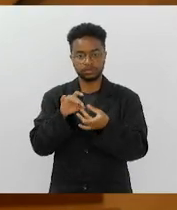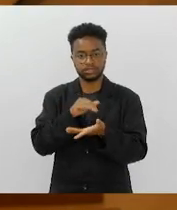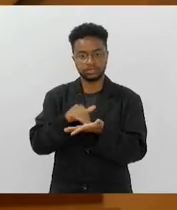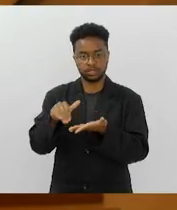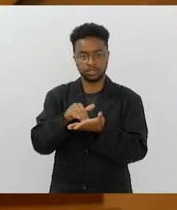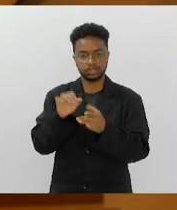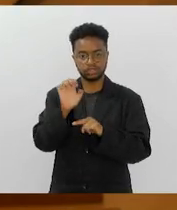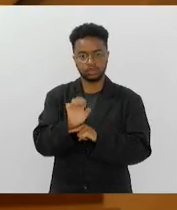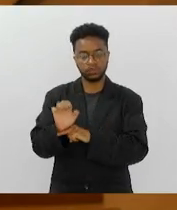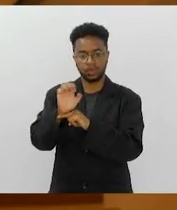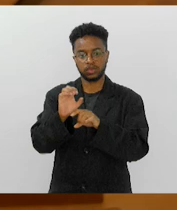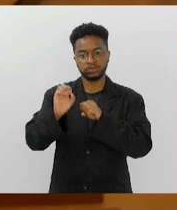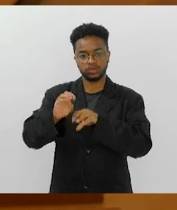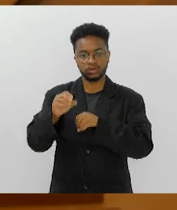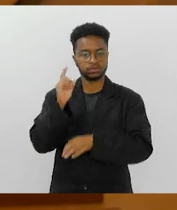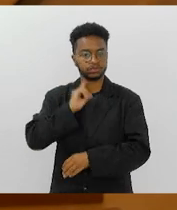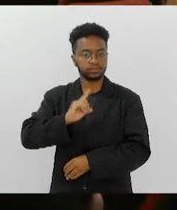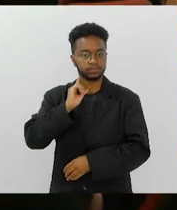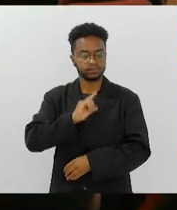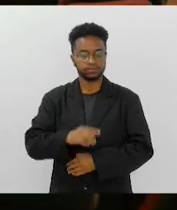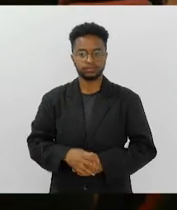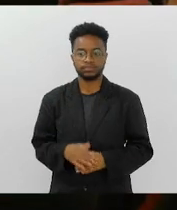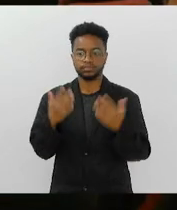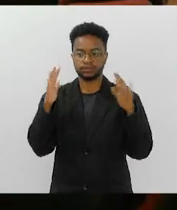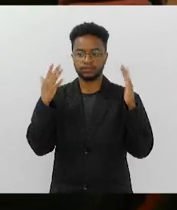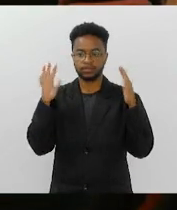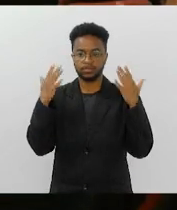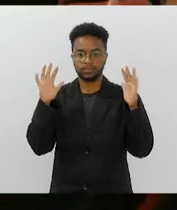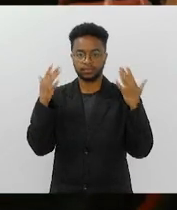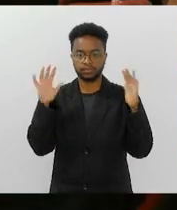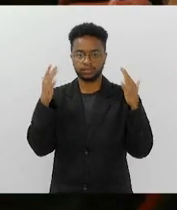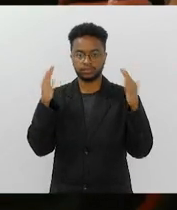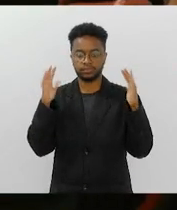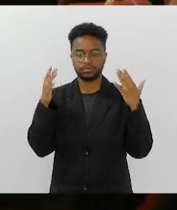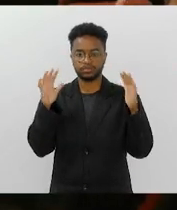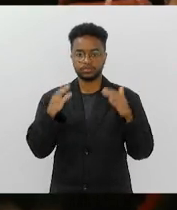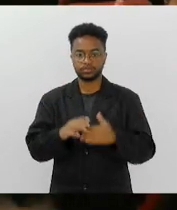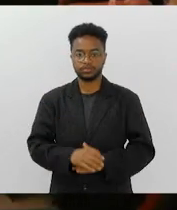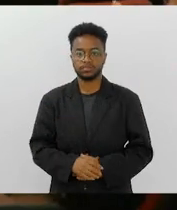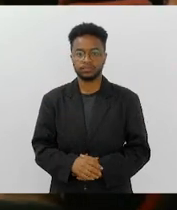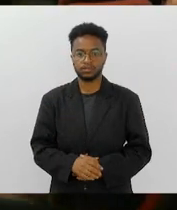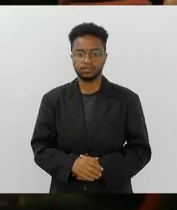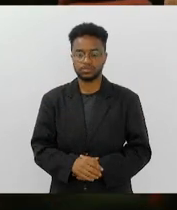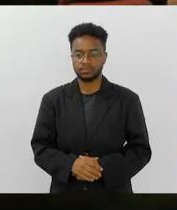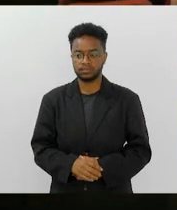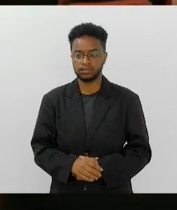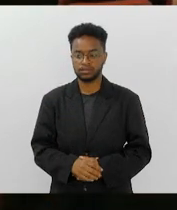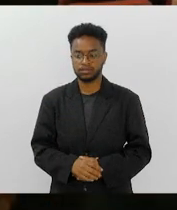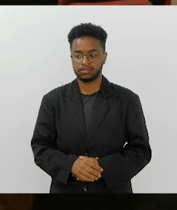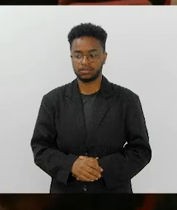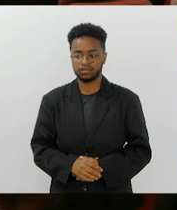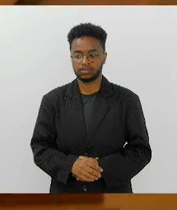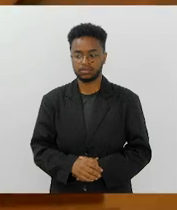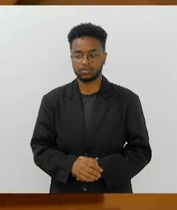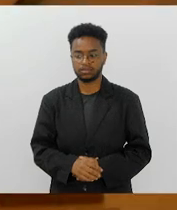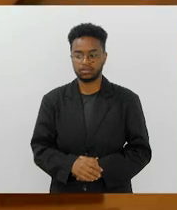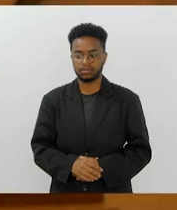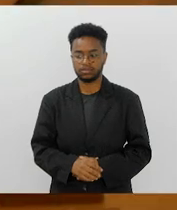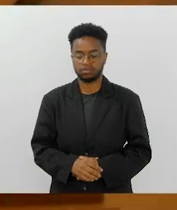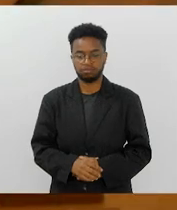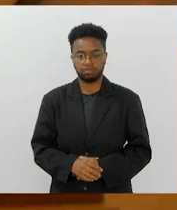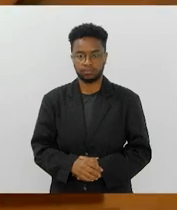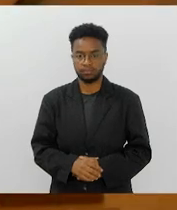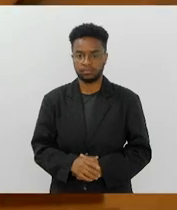de Educação de Minas Gerais. E convidamos também